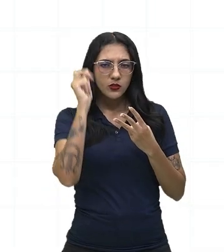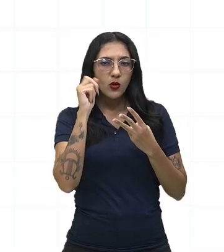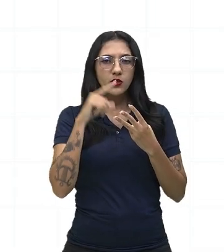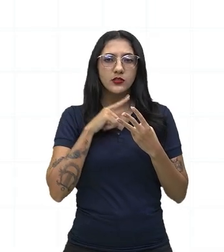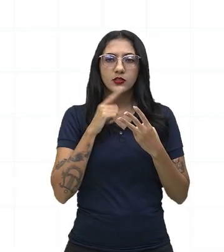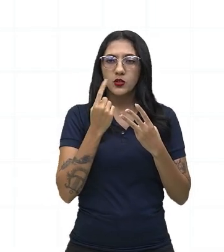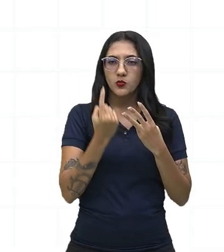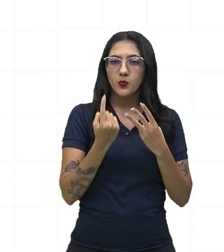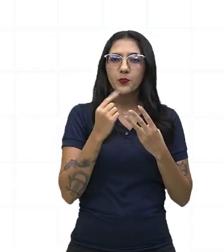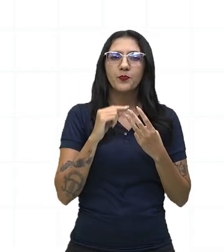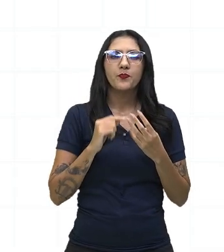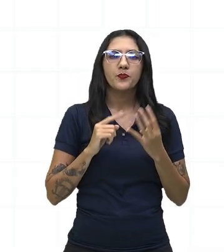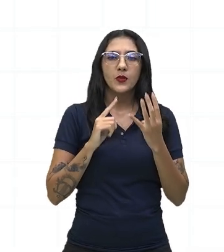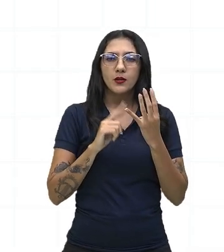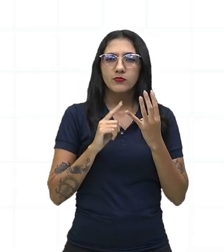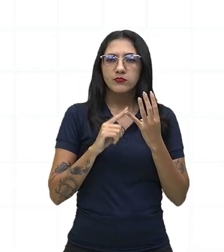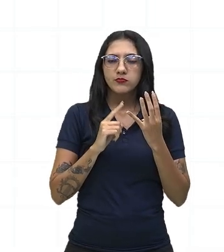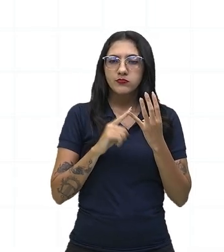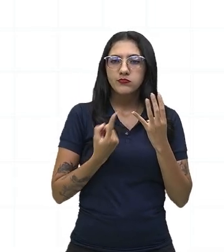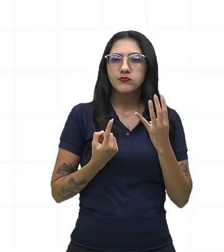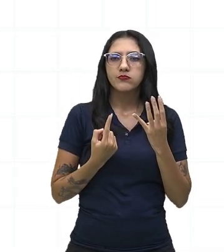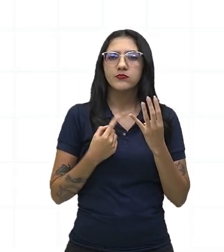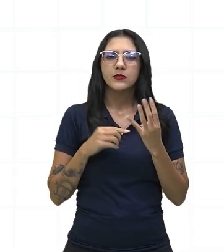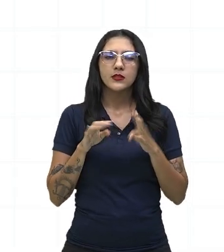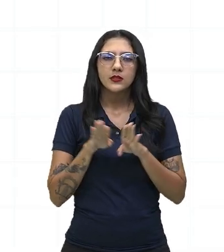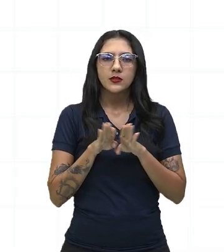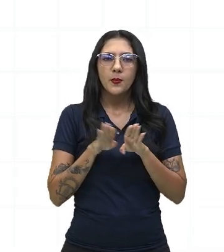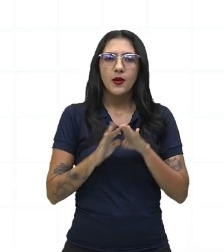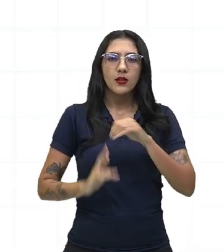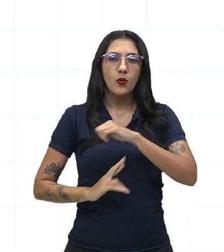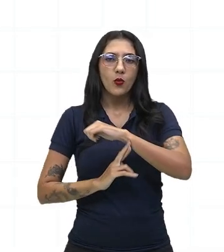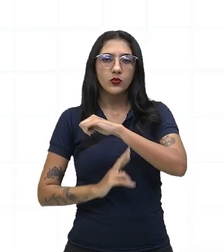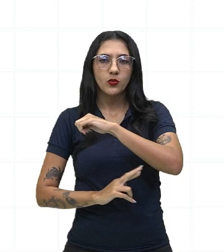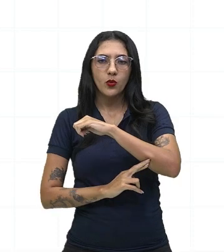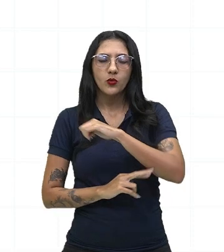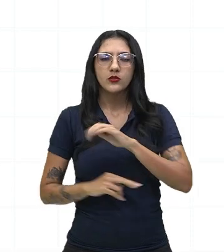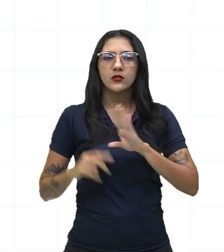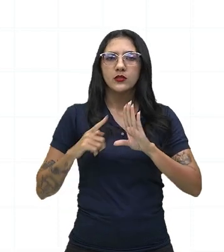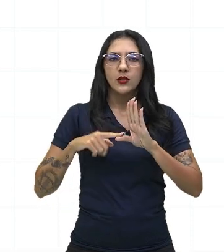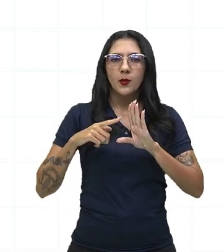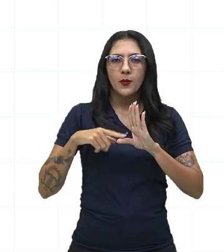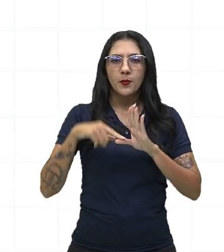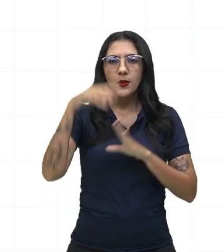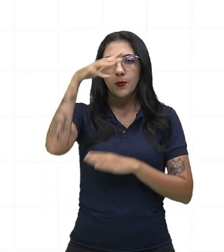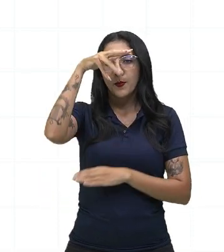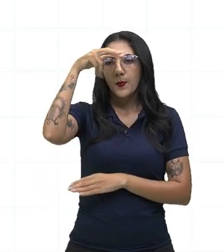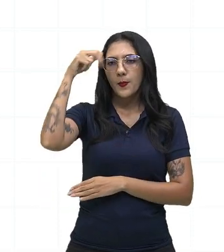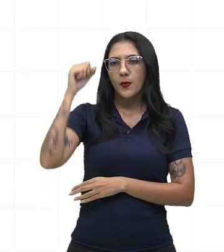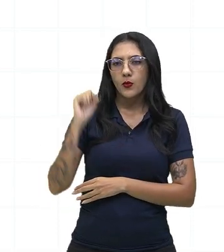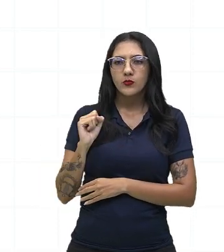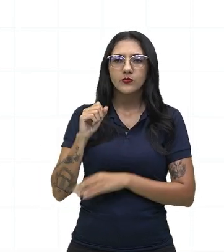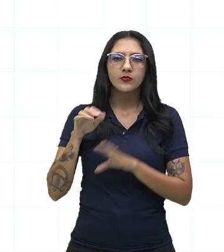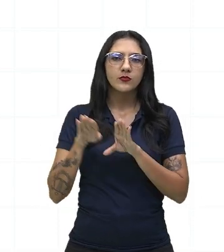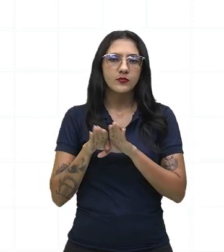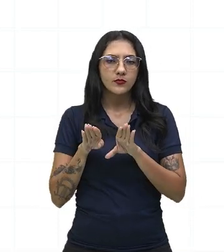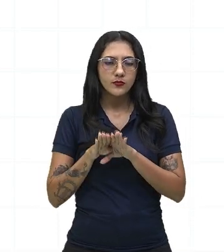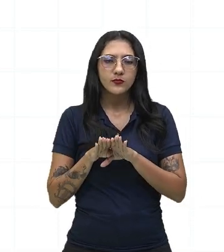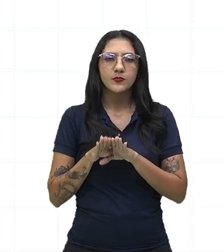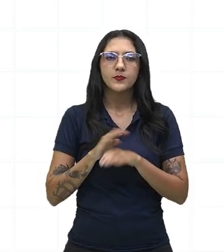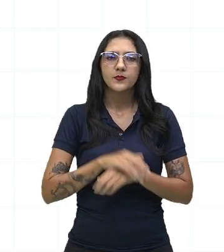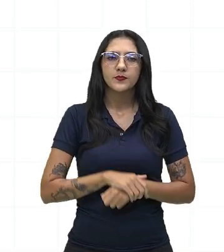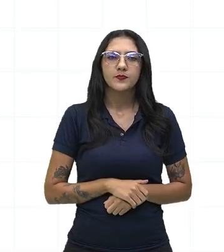aí nós temos um também em Rondônia e outro em Mato Grosso. Além disso, também houve um decréscimo, né, de